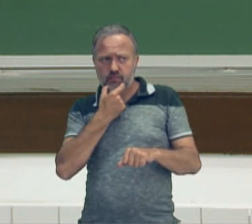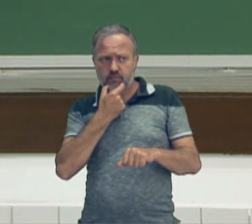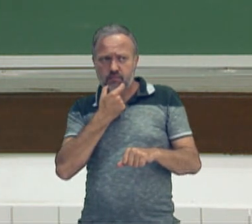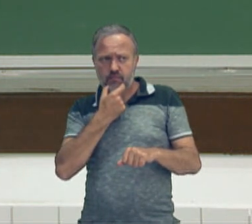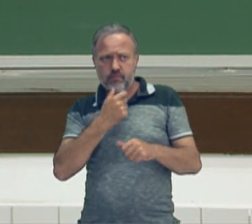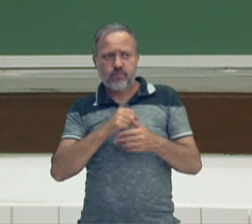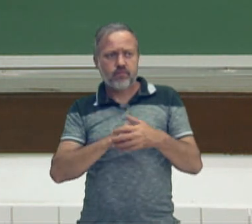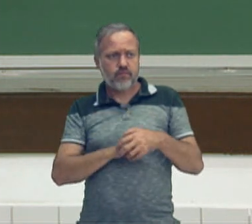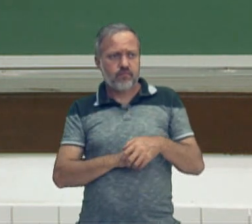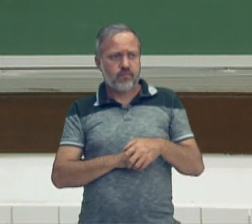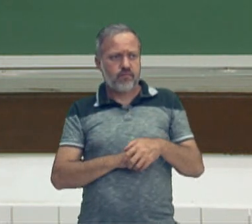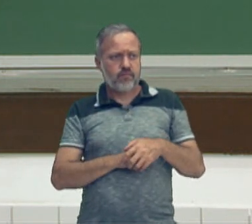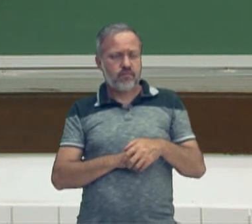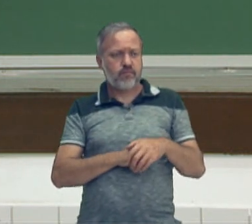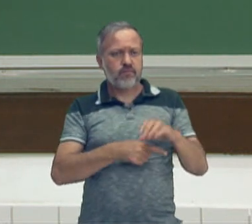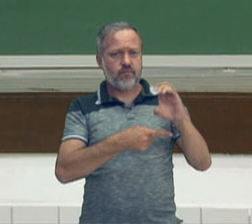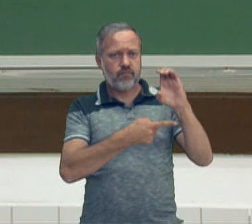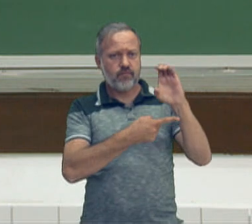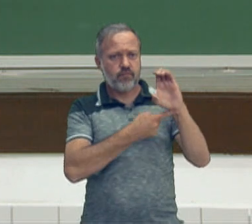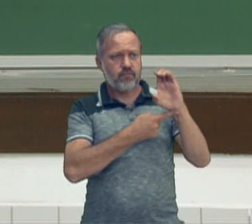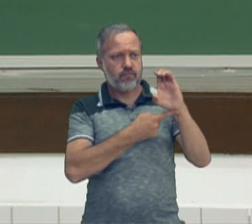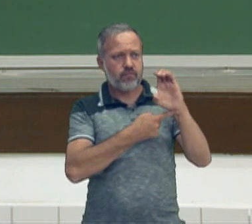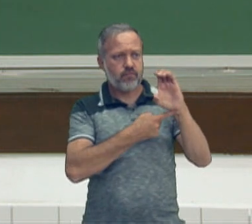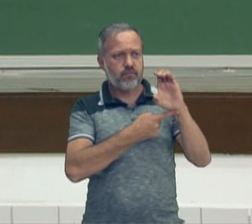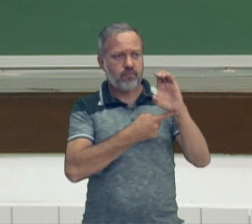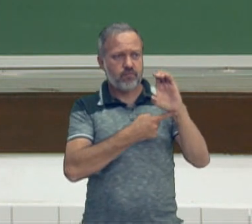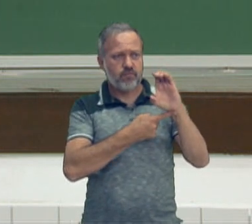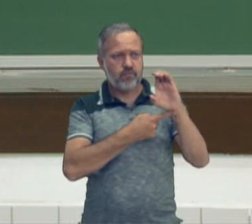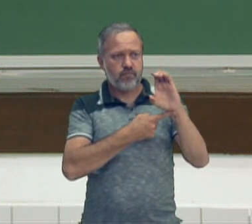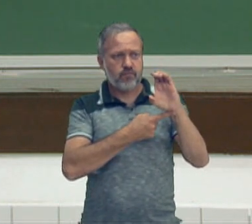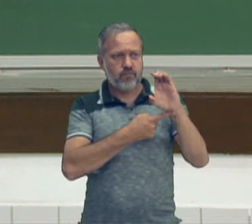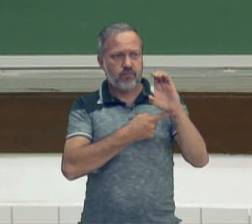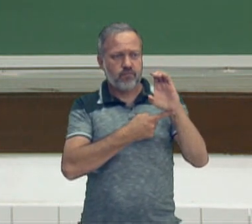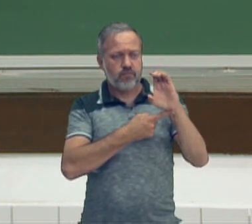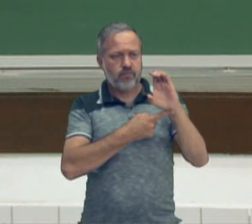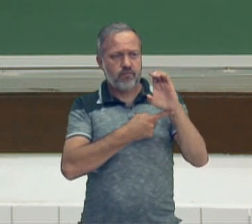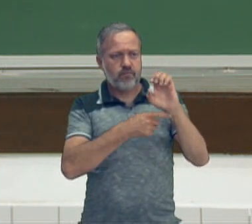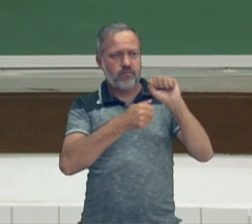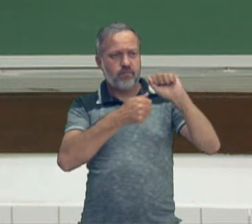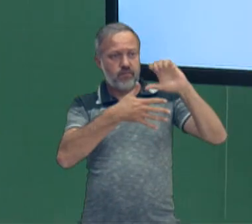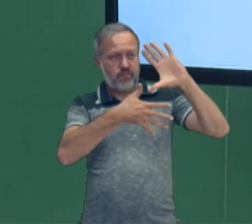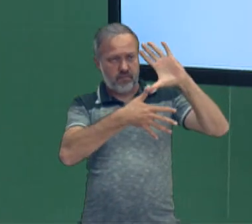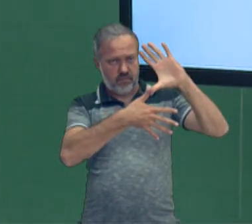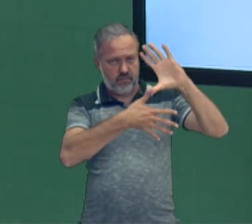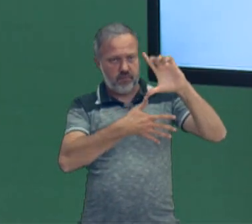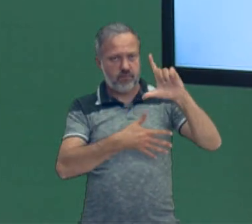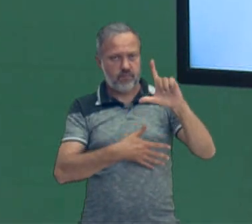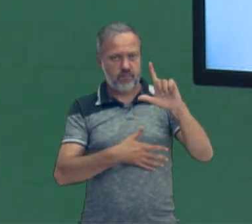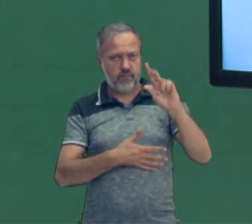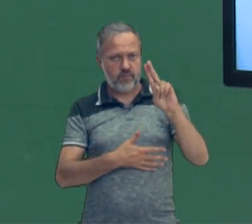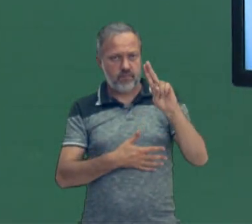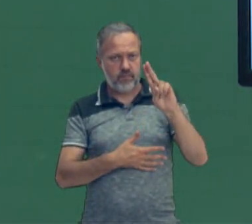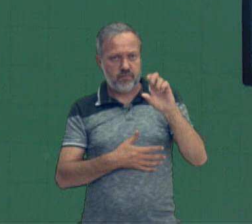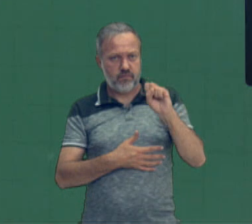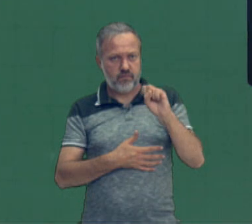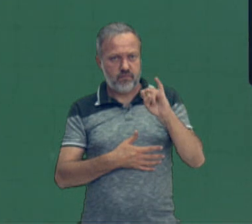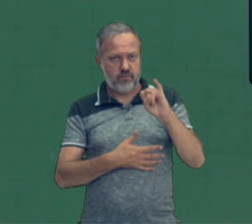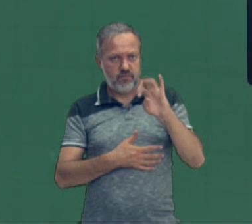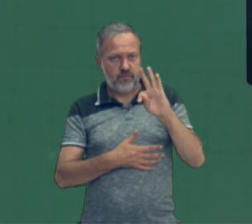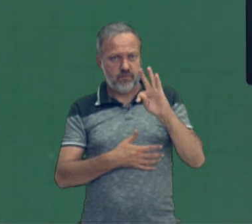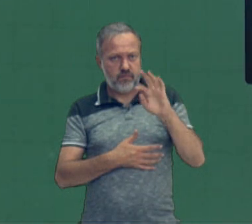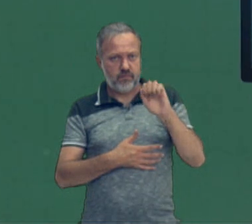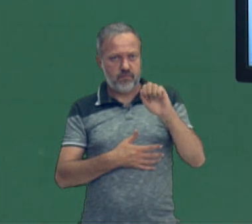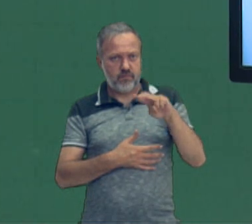descarta essa. América Lusitana, aí aquilo que eu falei, né? Numa literatura mais recente, aquela parte dos